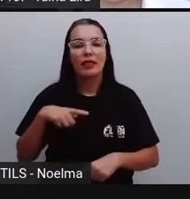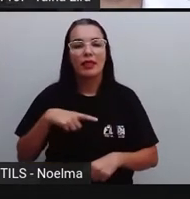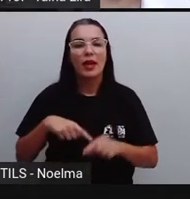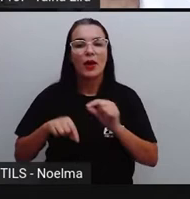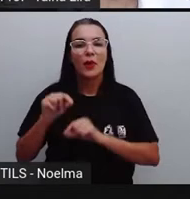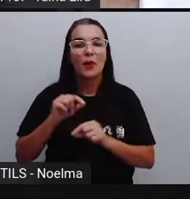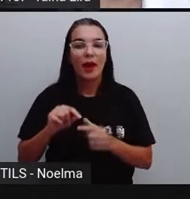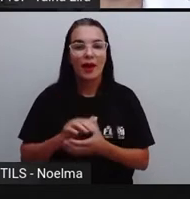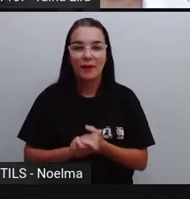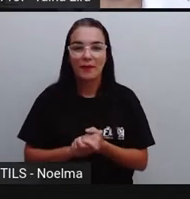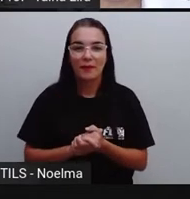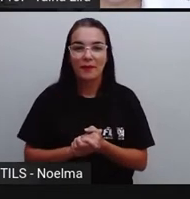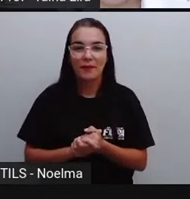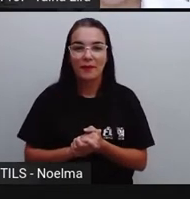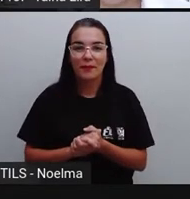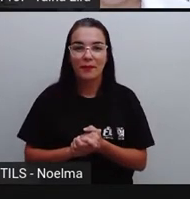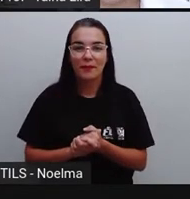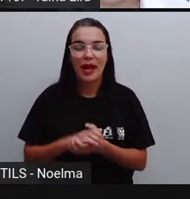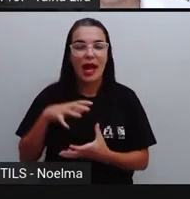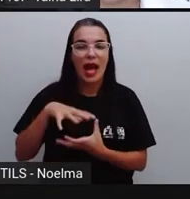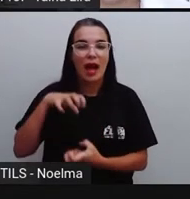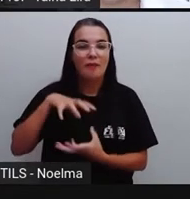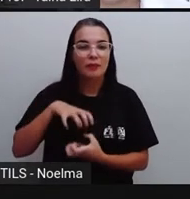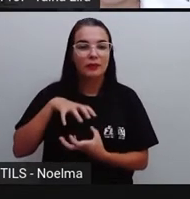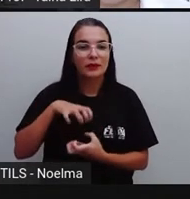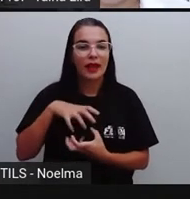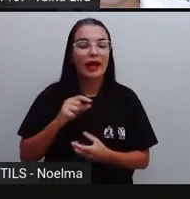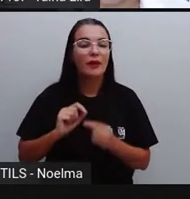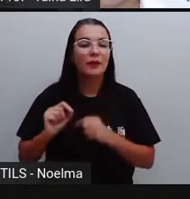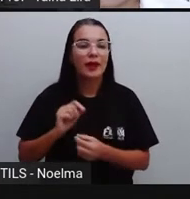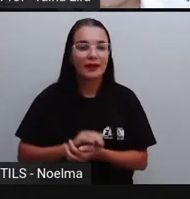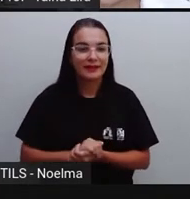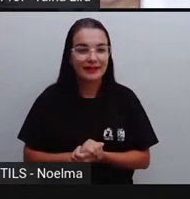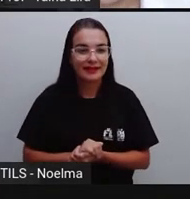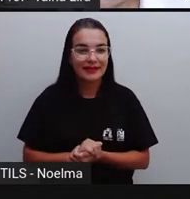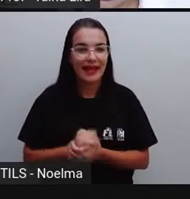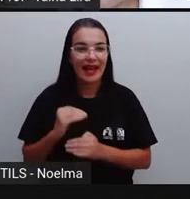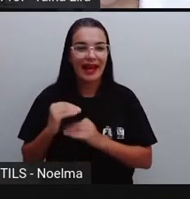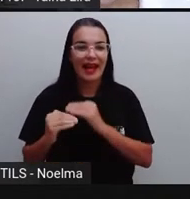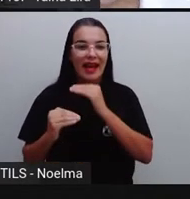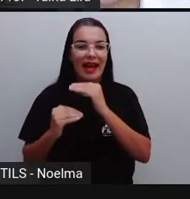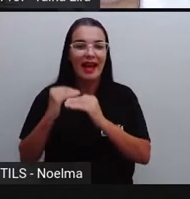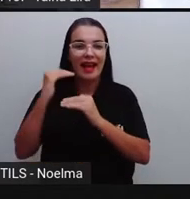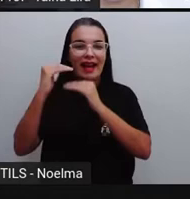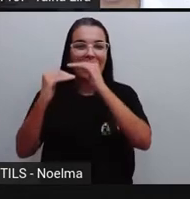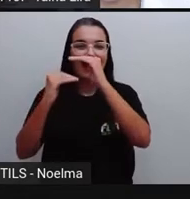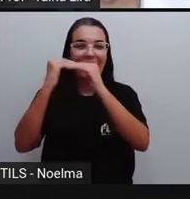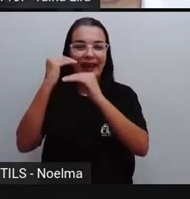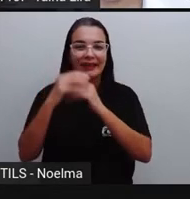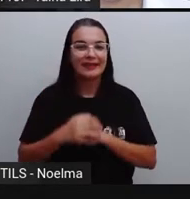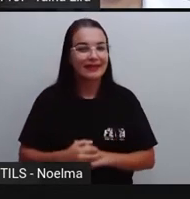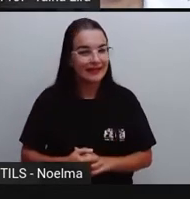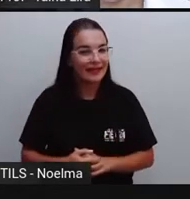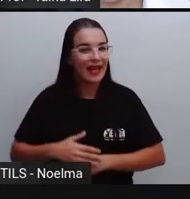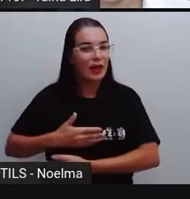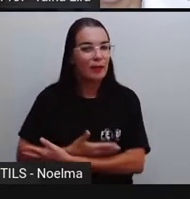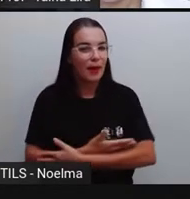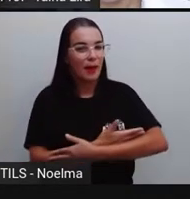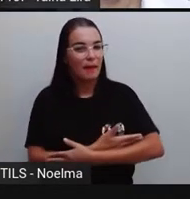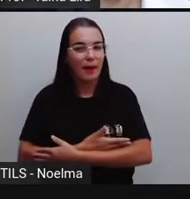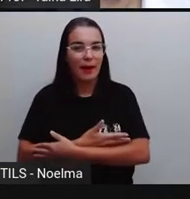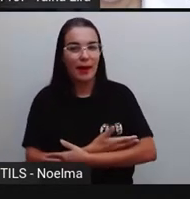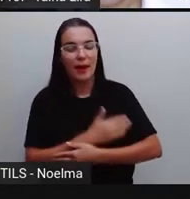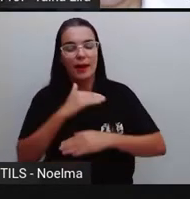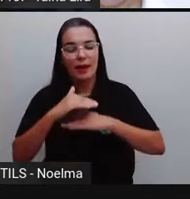na imagem. Porque ele fala ali que a boneca cresce de verdade, e ele vem trazendo, ó, a boneca aí em tamanhos diferentes,